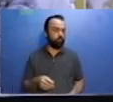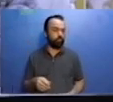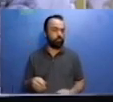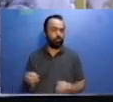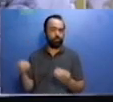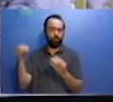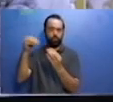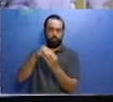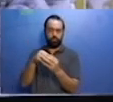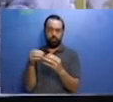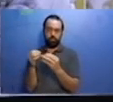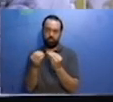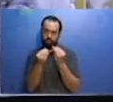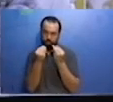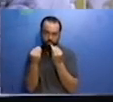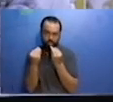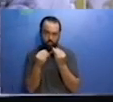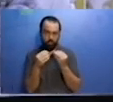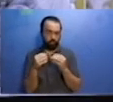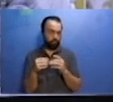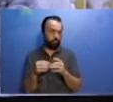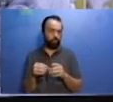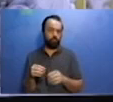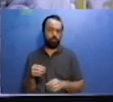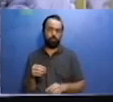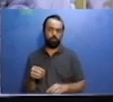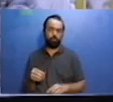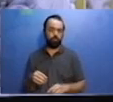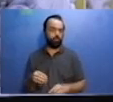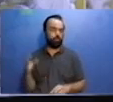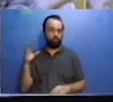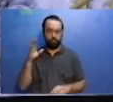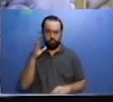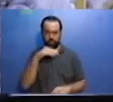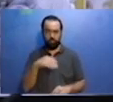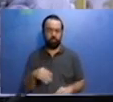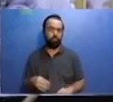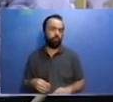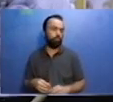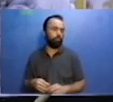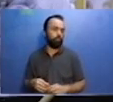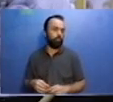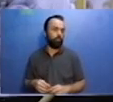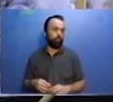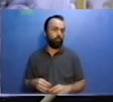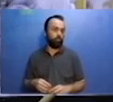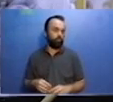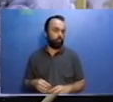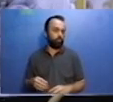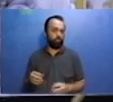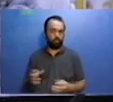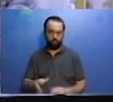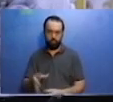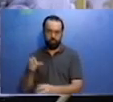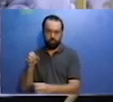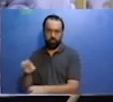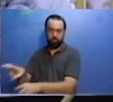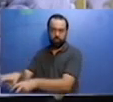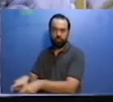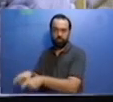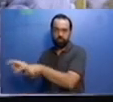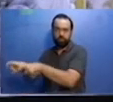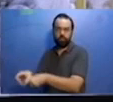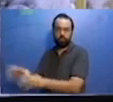do milho, que comprometeram os grãos. E quase todas as plantações, as colheitas, os cultivares